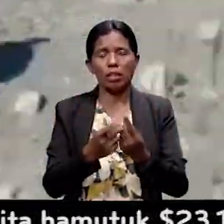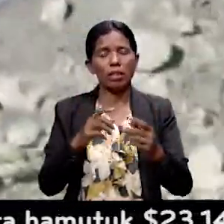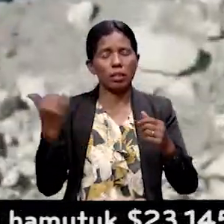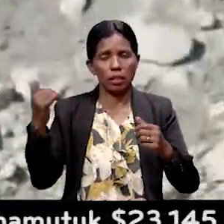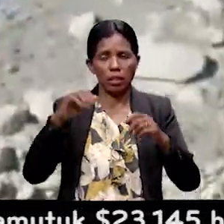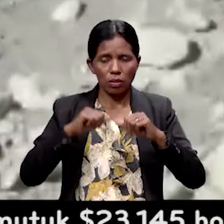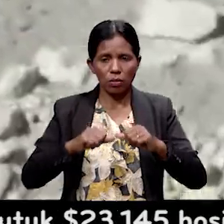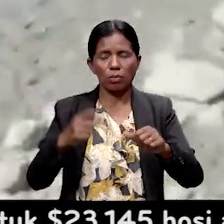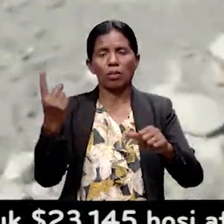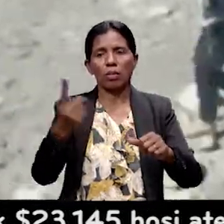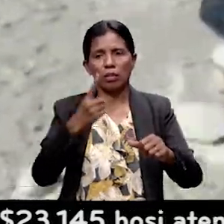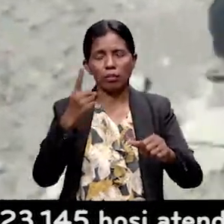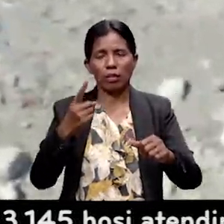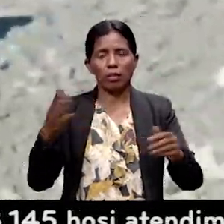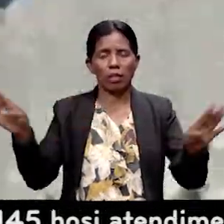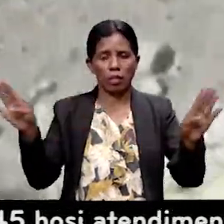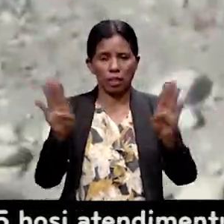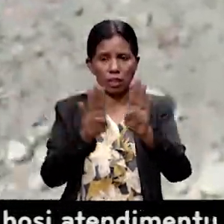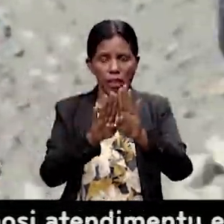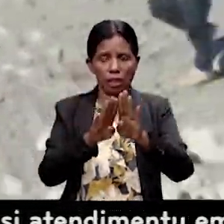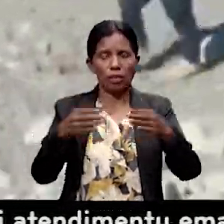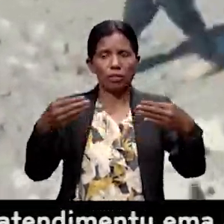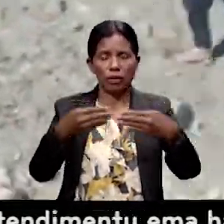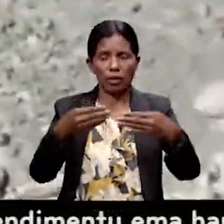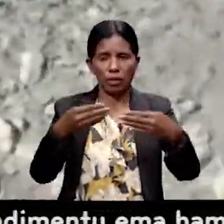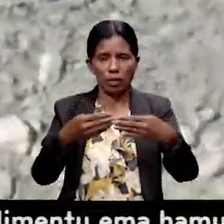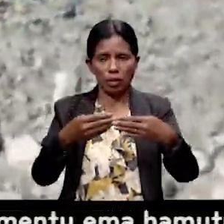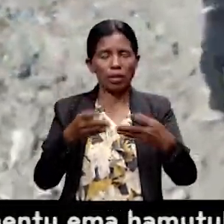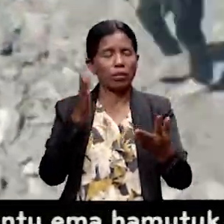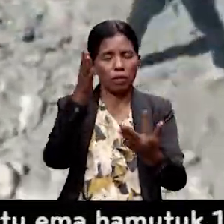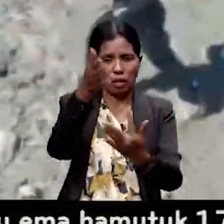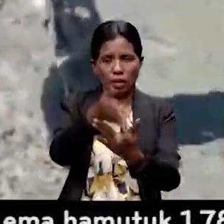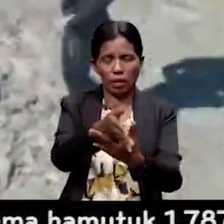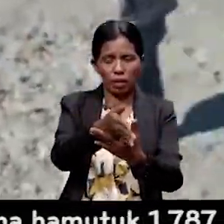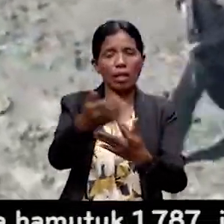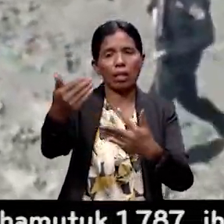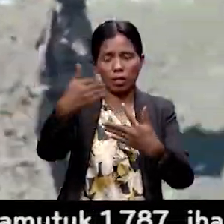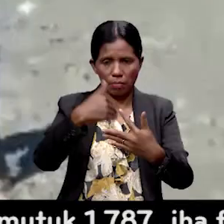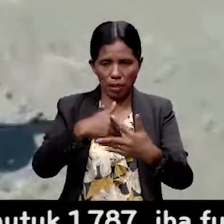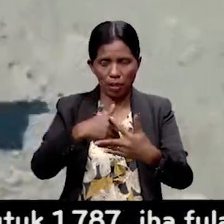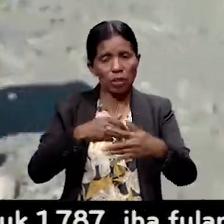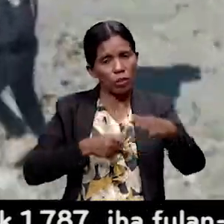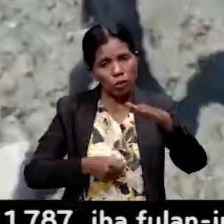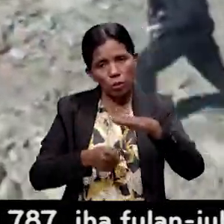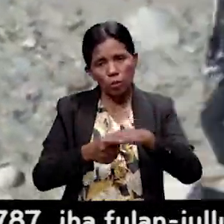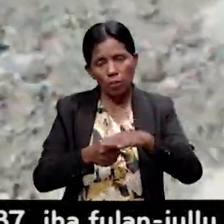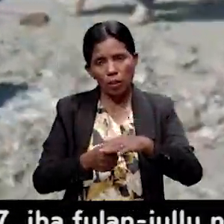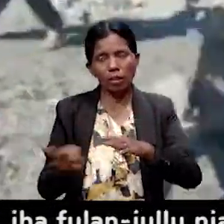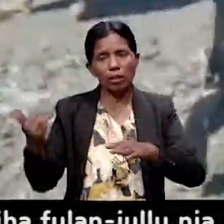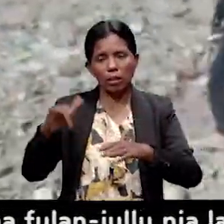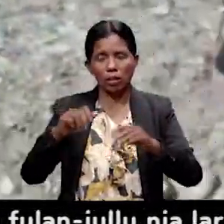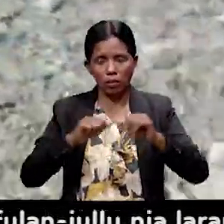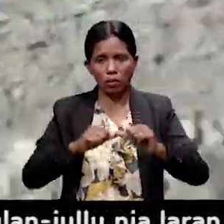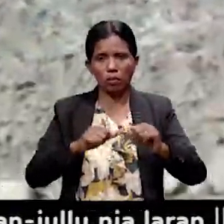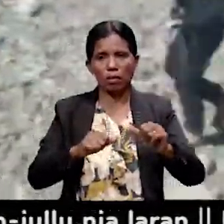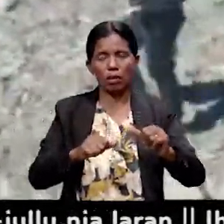na fatin taca fronteras. Tanto a tu hakat ba ou a tu hakat mai ilegalmente nesira continua na parte